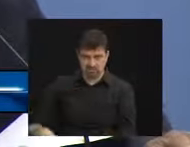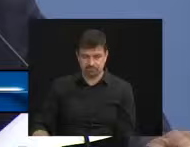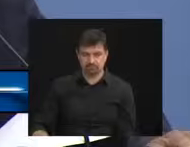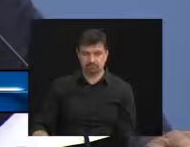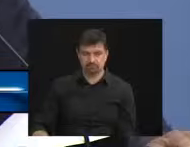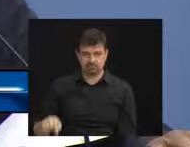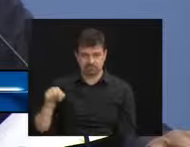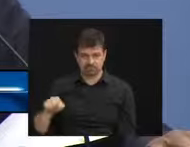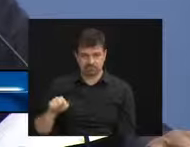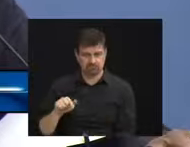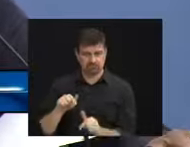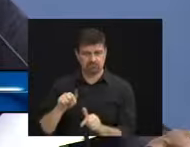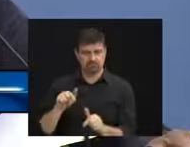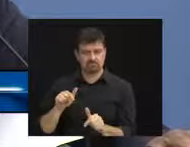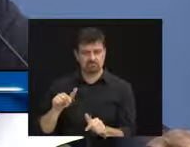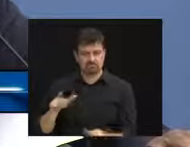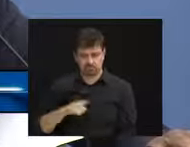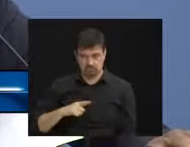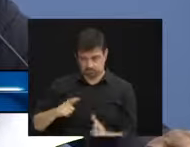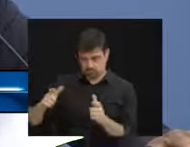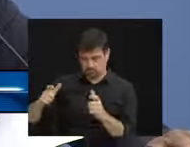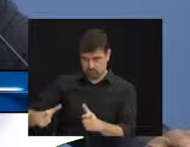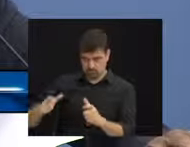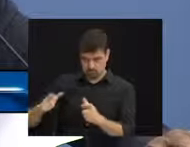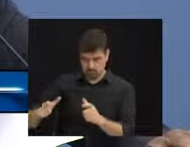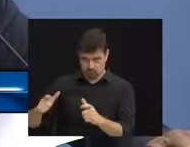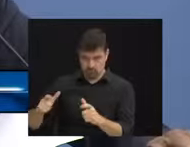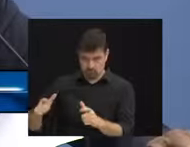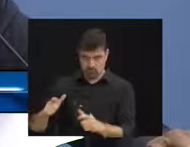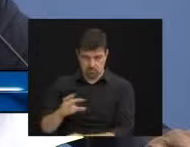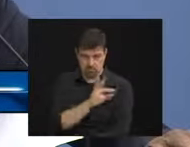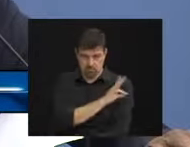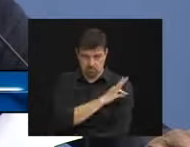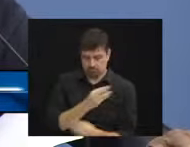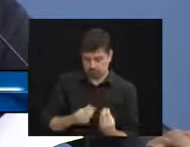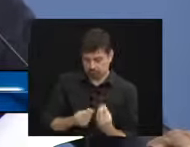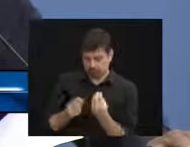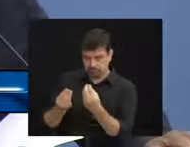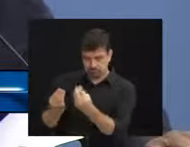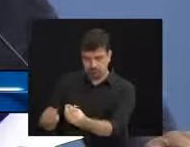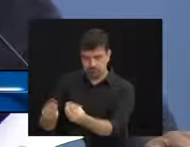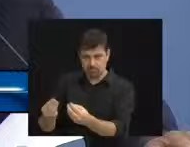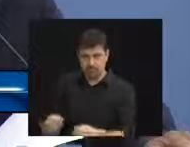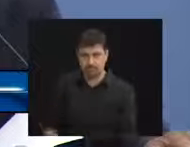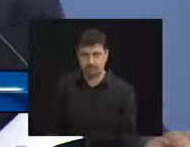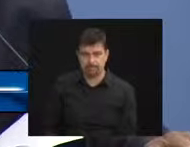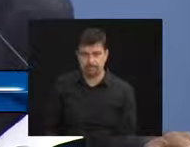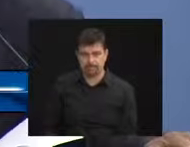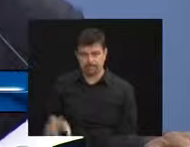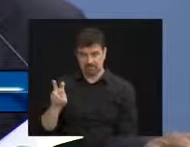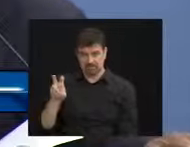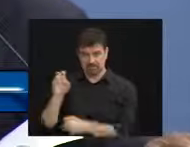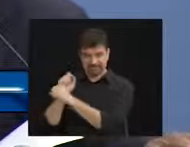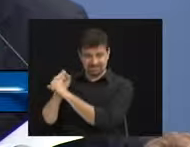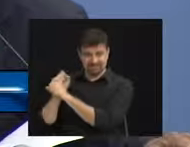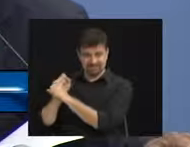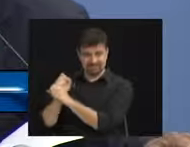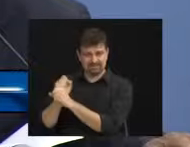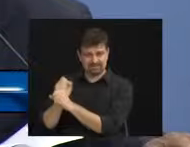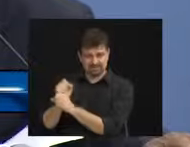E eles tinham a concessão dessa área para eles trabalharem há cinco anos,